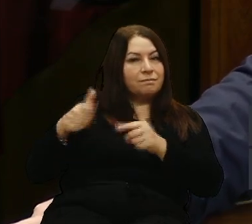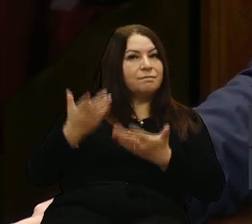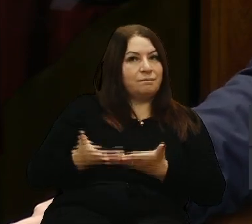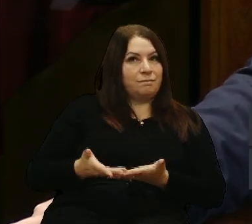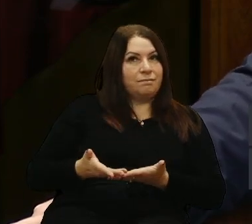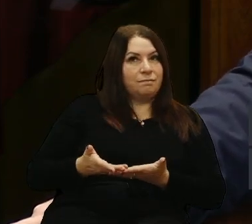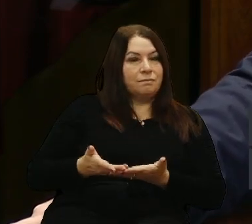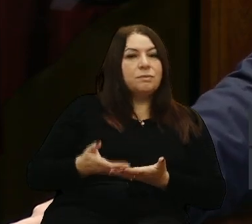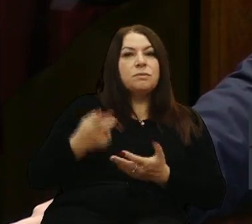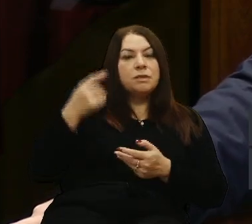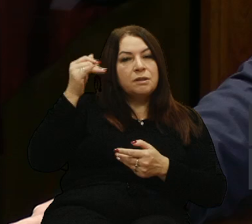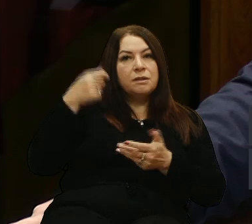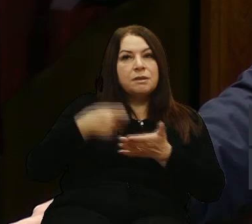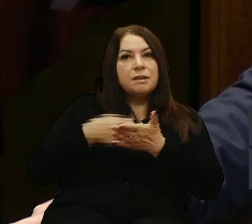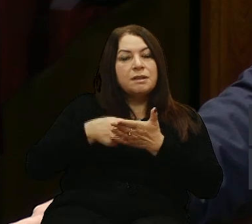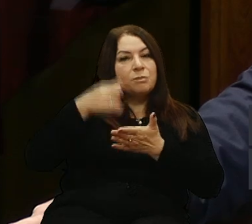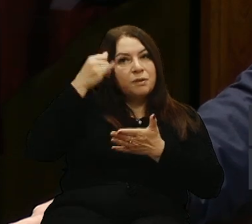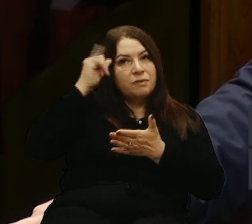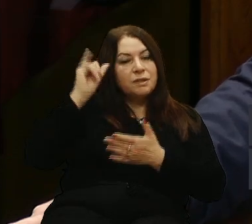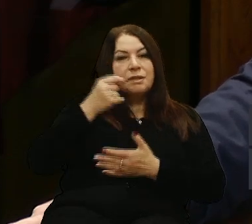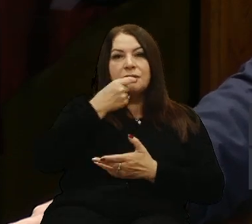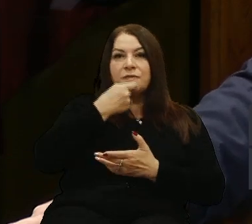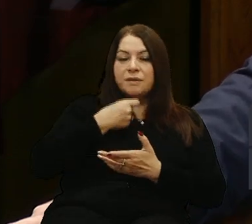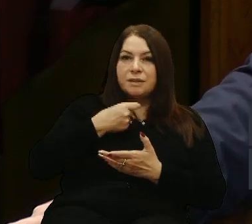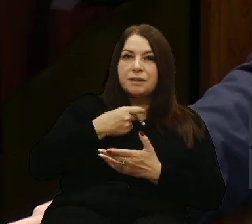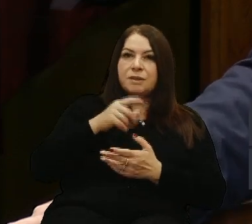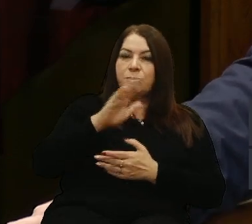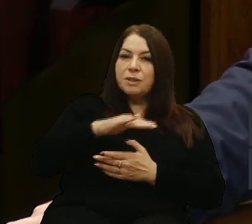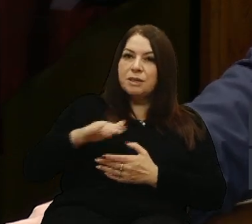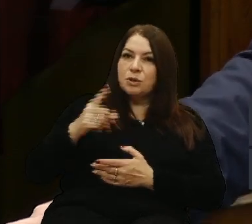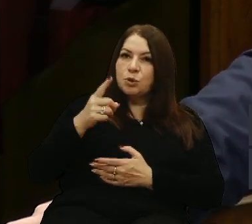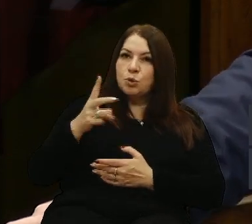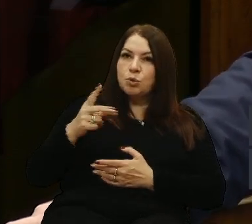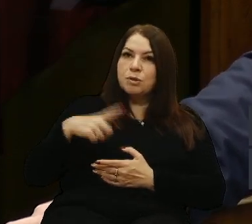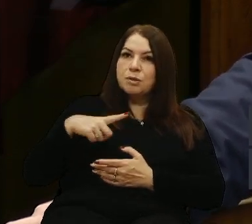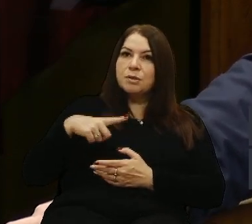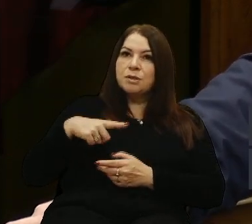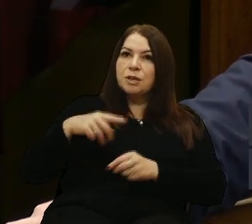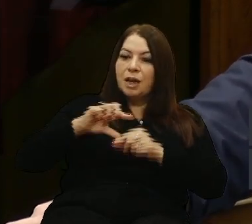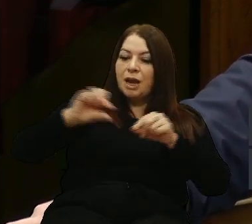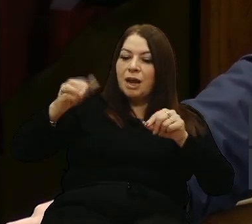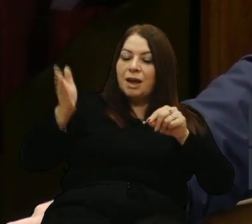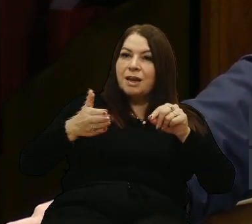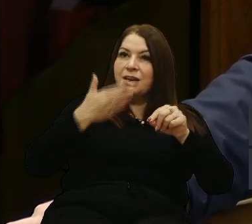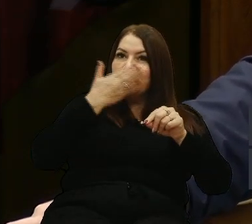Nós tentamos evitar, vereador Cristiano Becker, que uma criança de 12 anos corte cana.